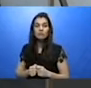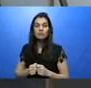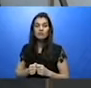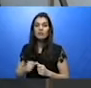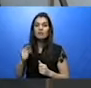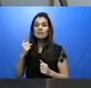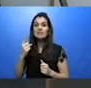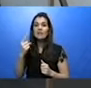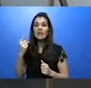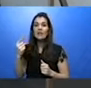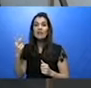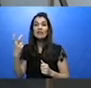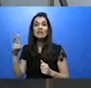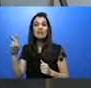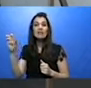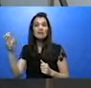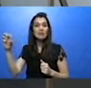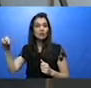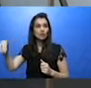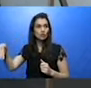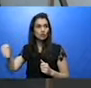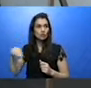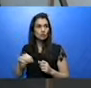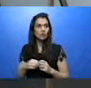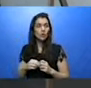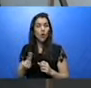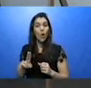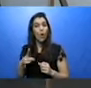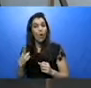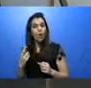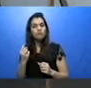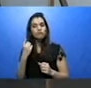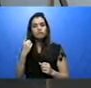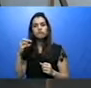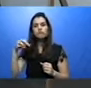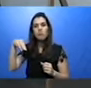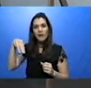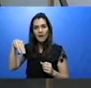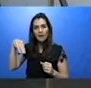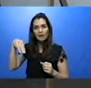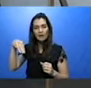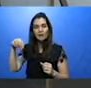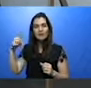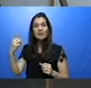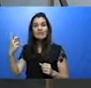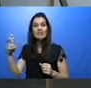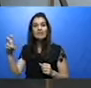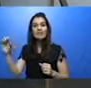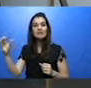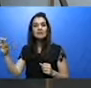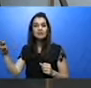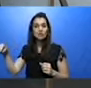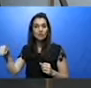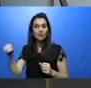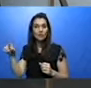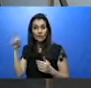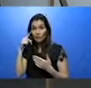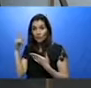115 centímetros, certo? Ou 1 metro e 15 centímetros. Viu que fácil dessa maneira?